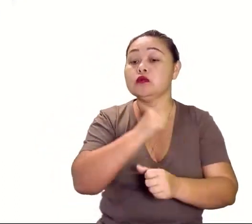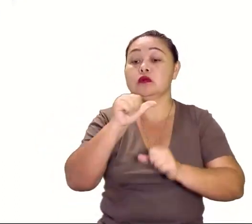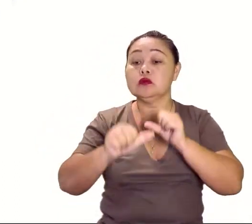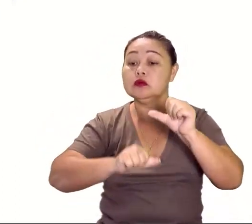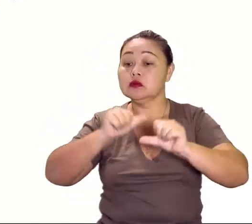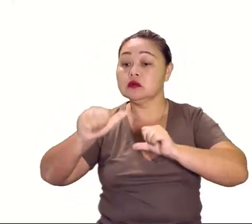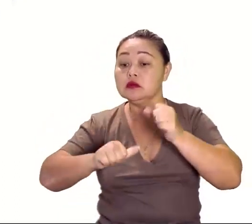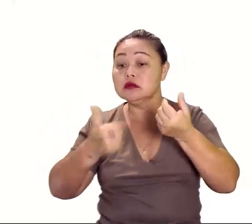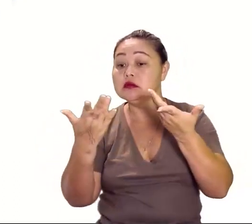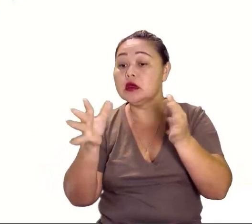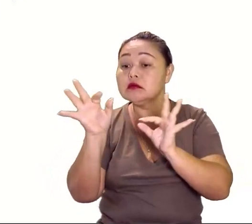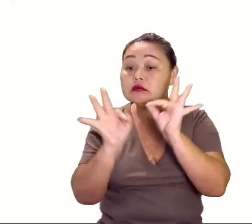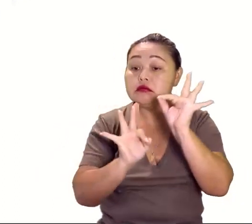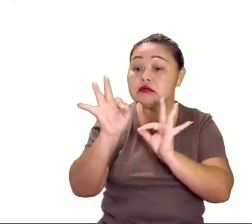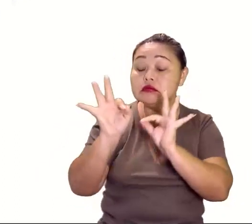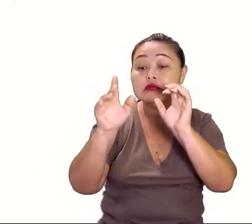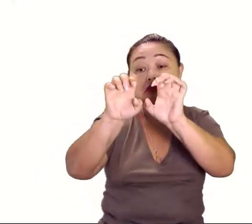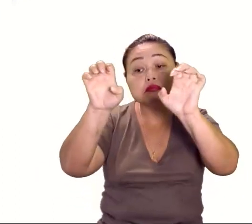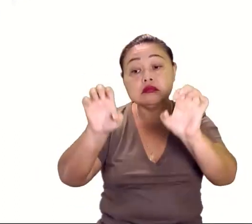toda a estrutura da equação.